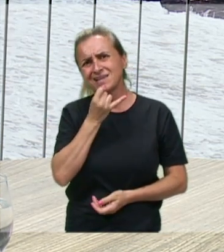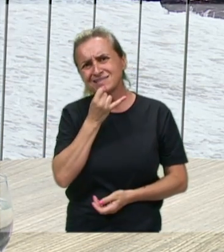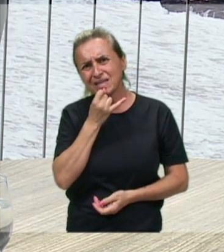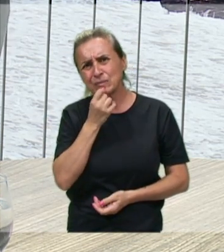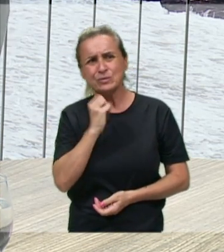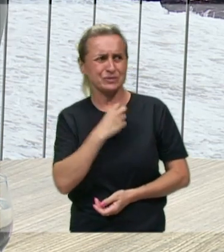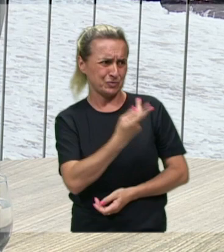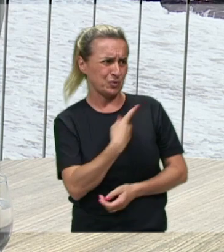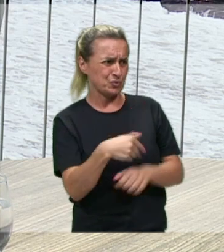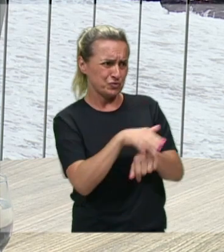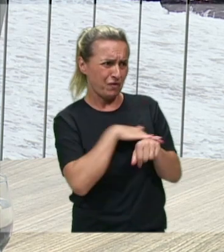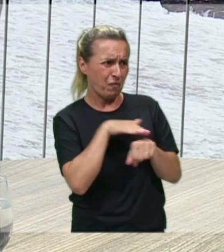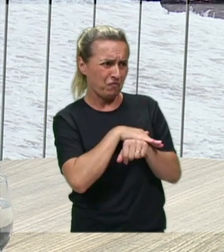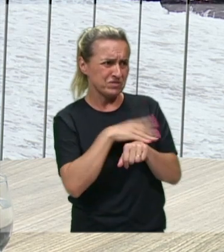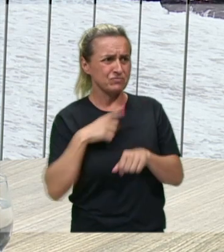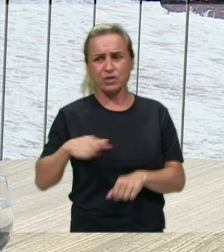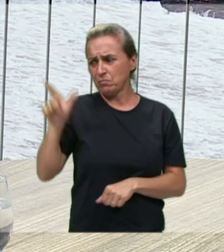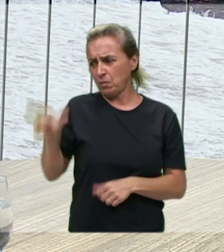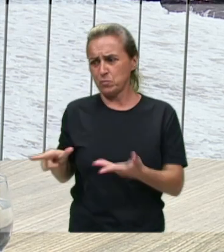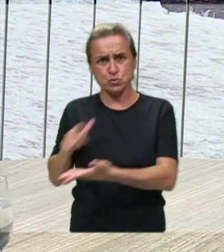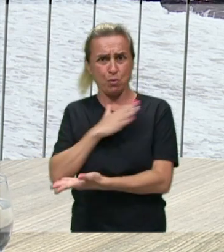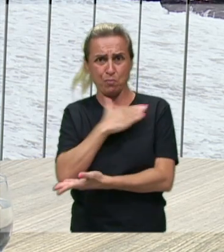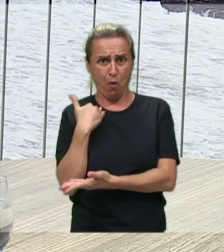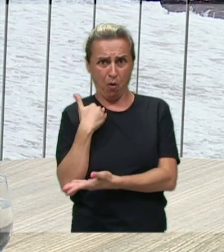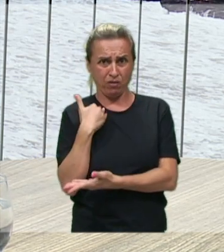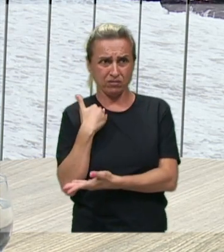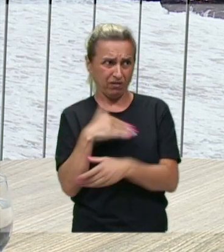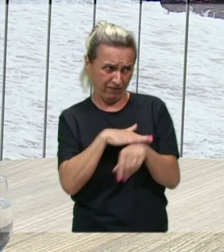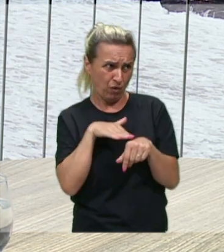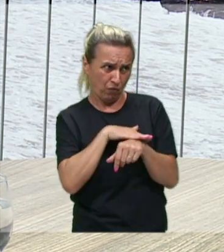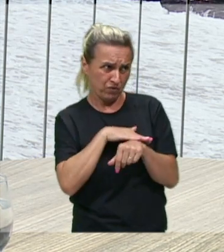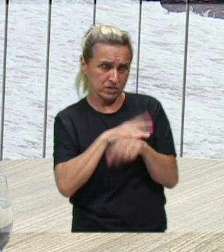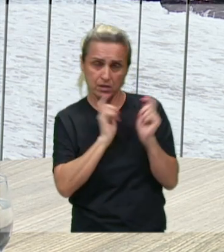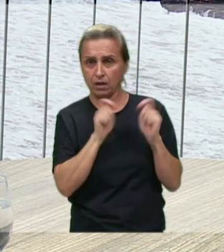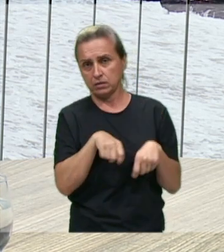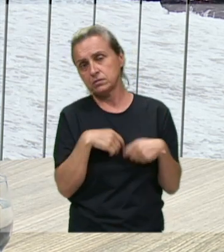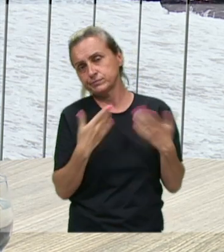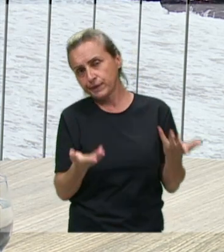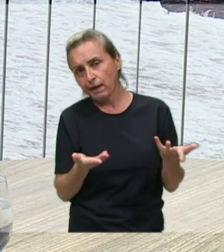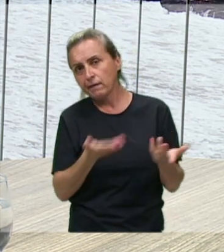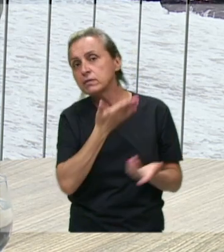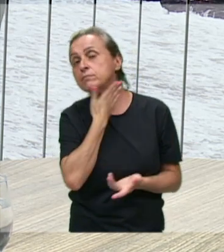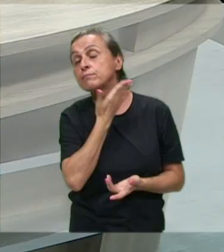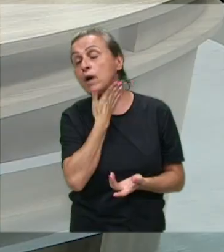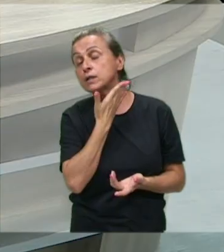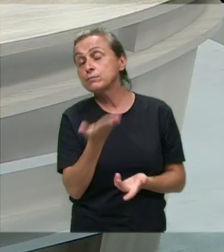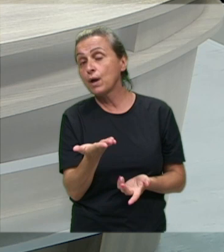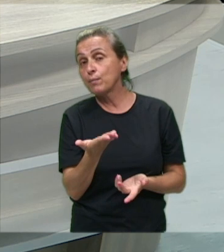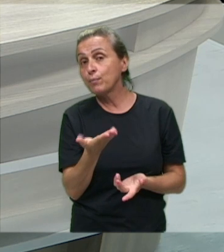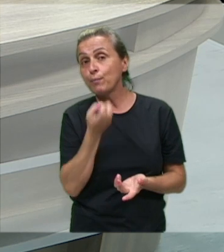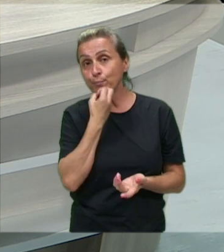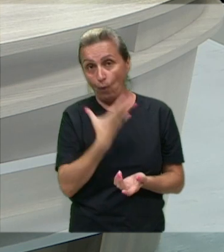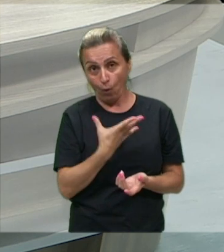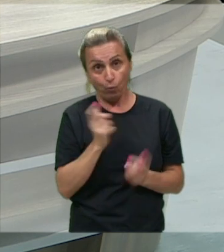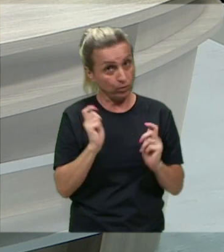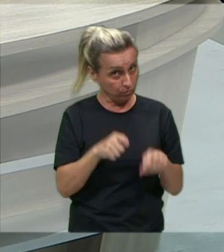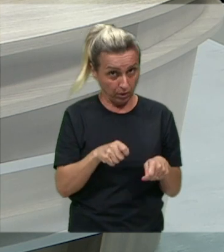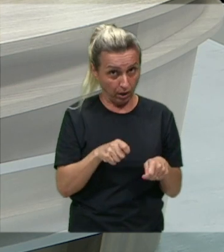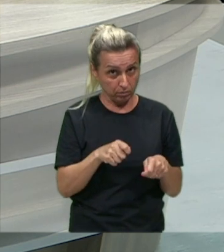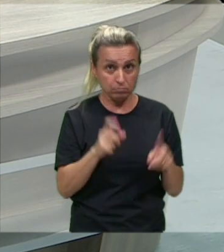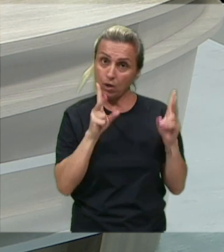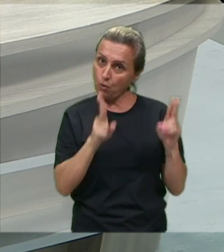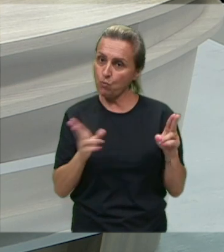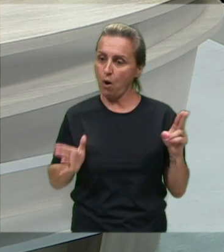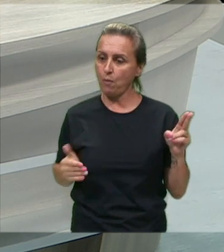um pouquinho mais afastado. Porque não tem eticamente um bate-papo saudável. O peixe também é esperto